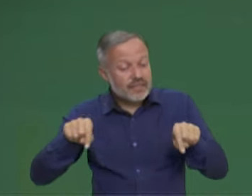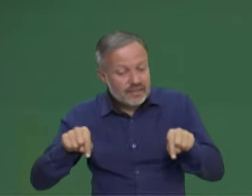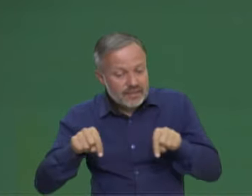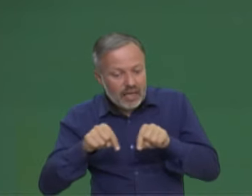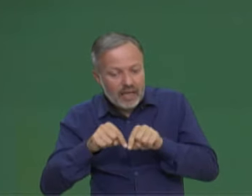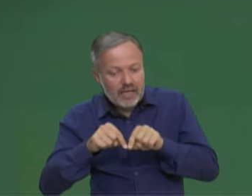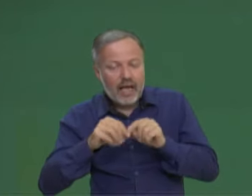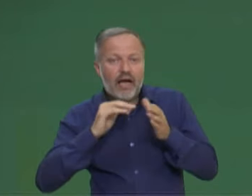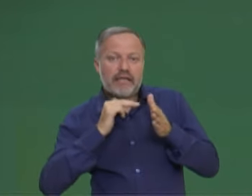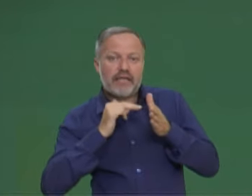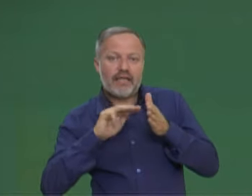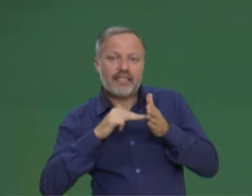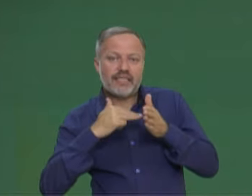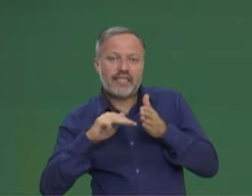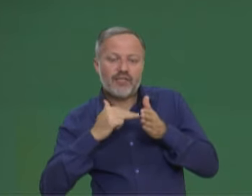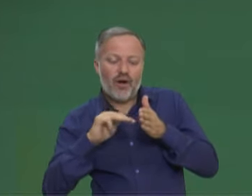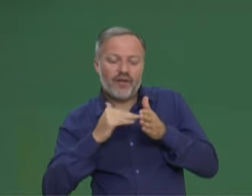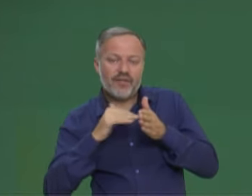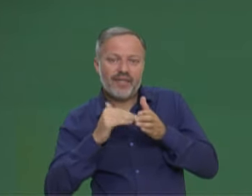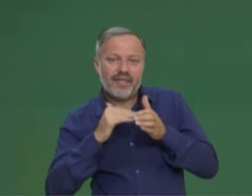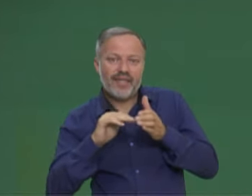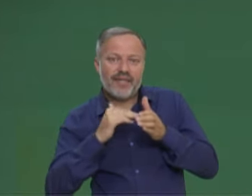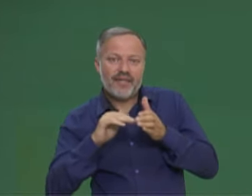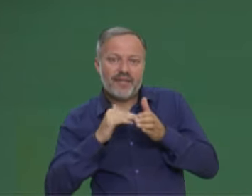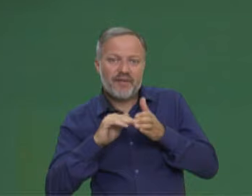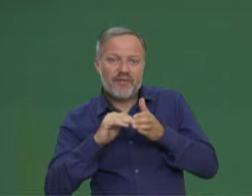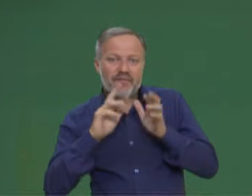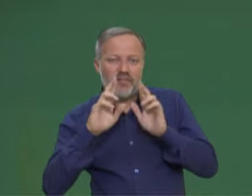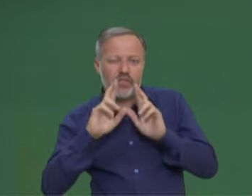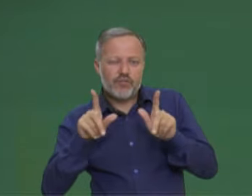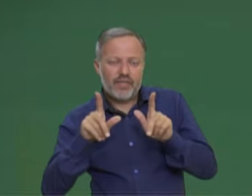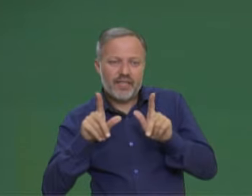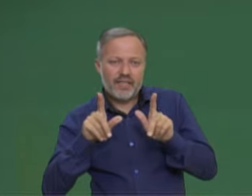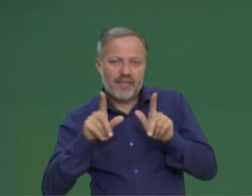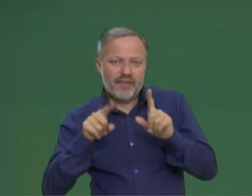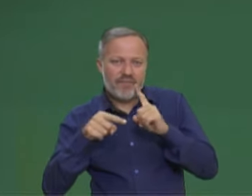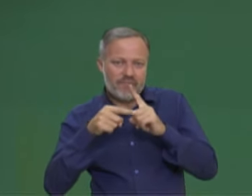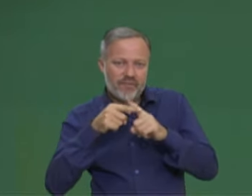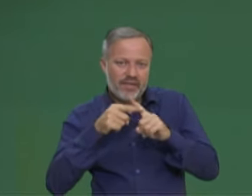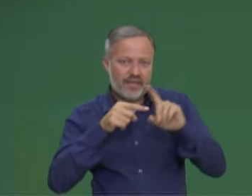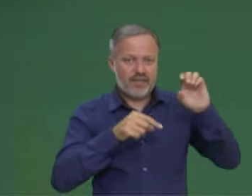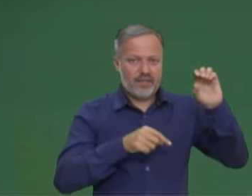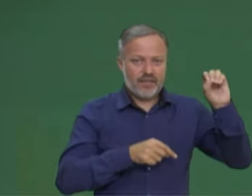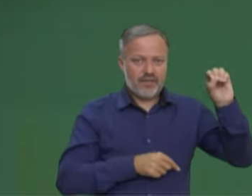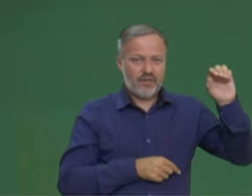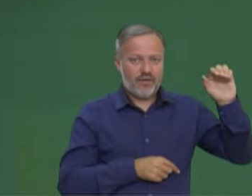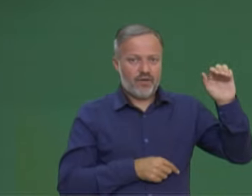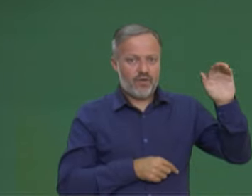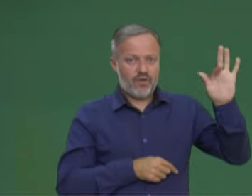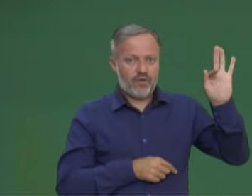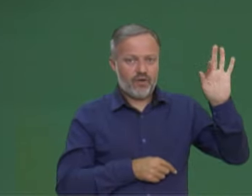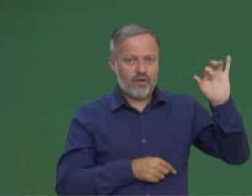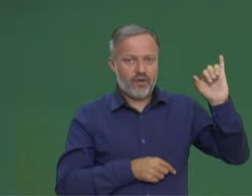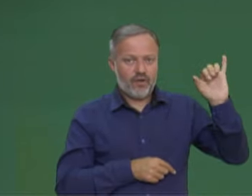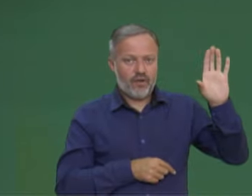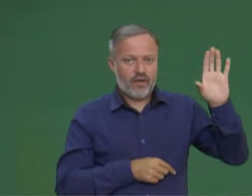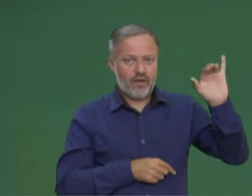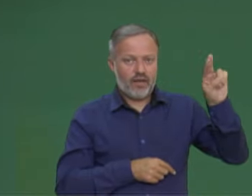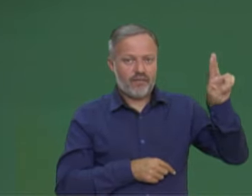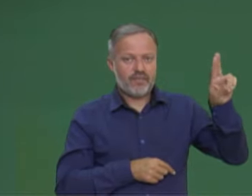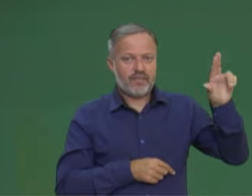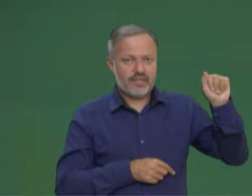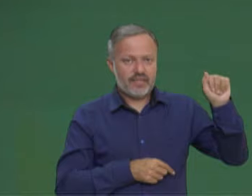festa, não no escritório. Então, neste contexto, nessa situação, eu posso muito bem tratar você por tu.